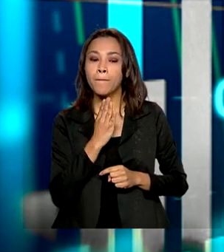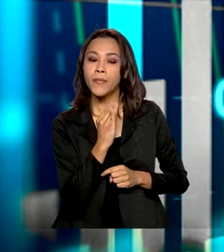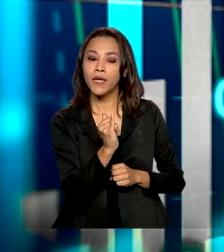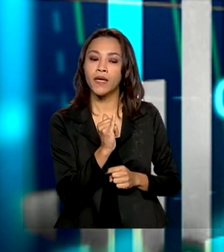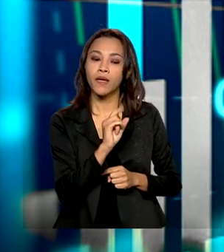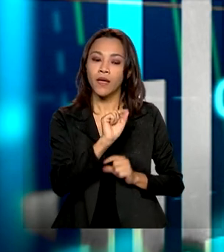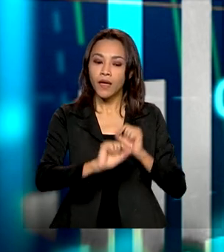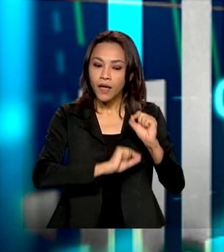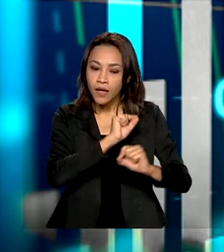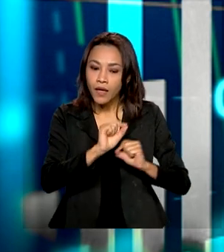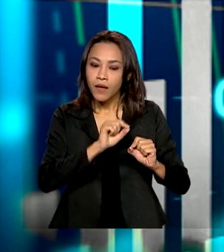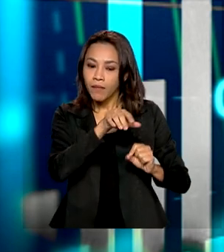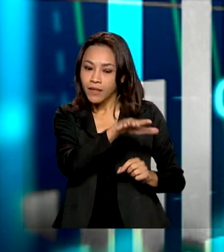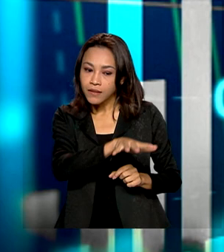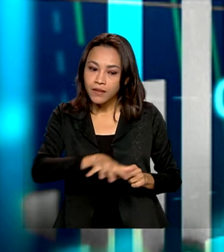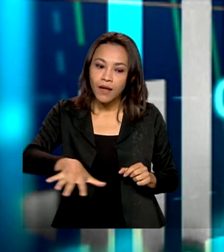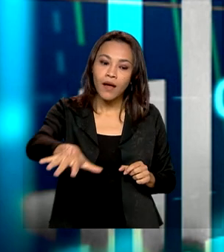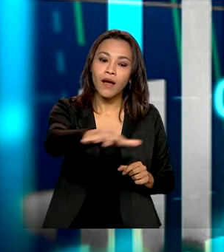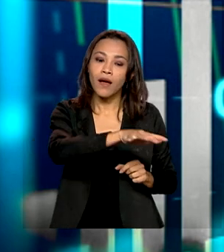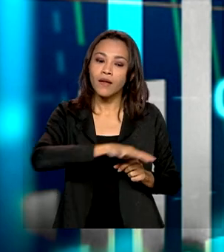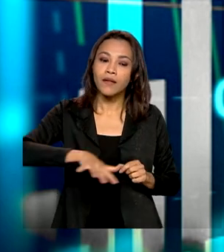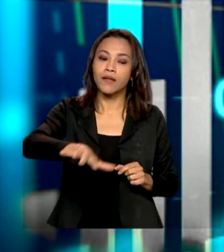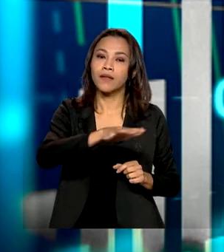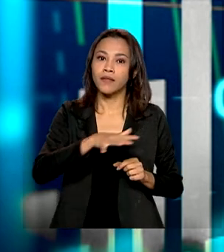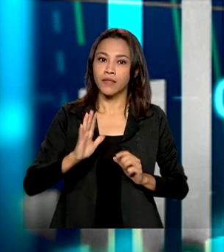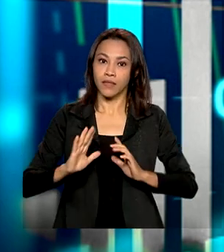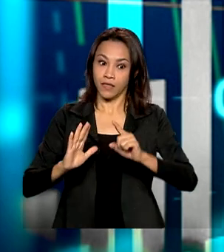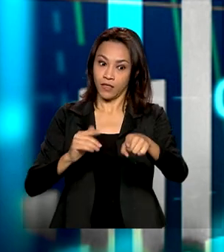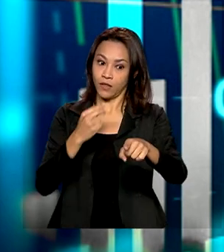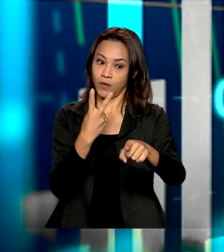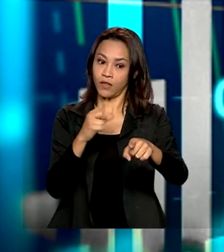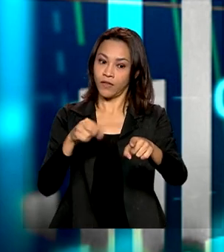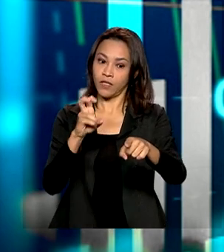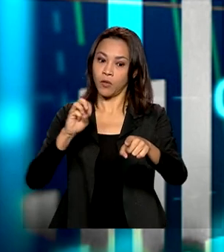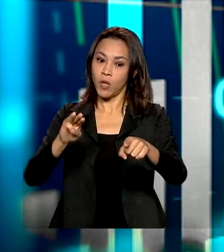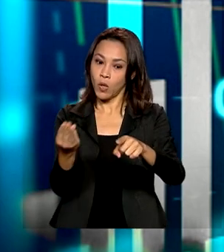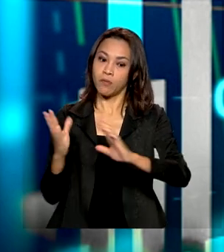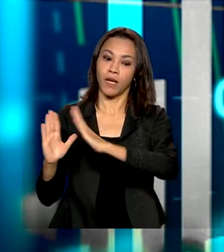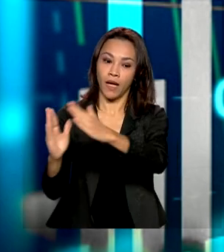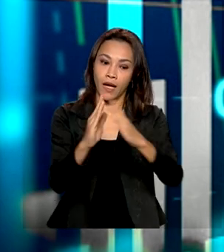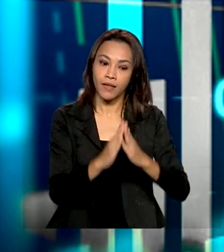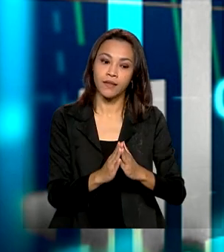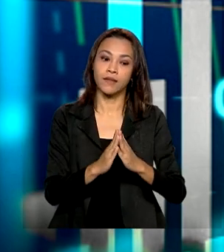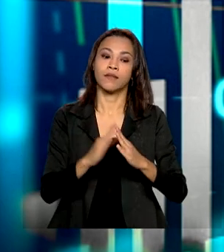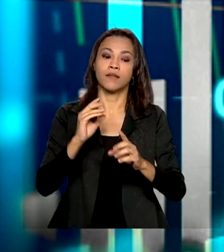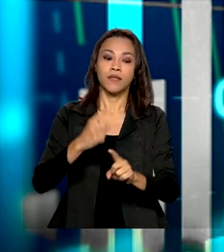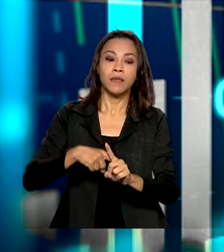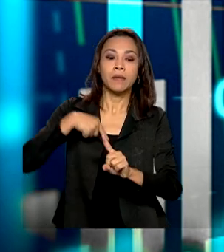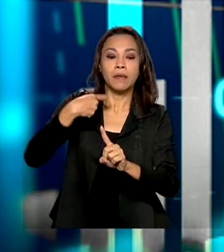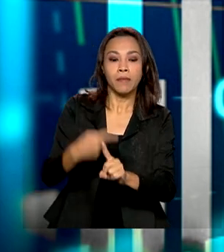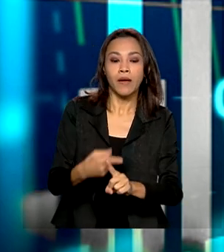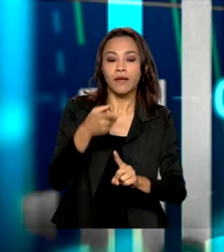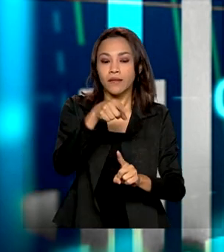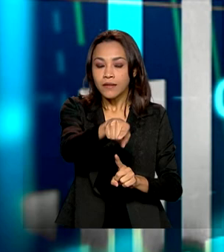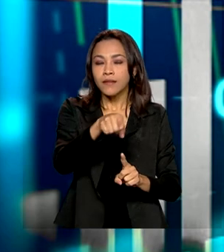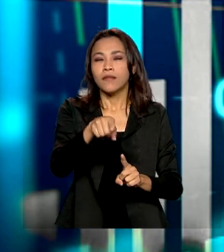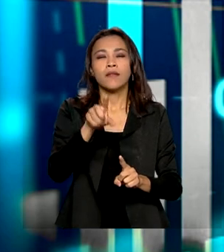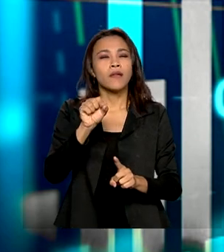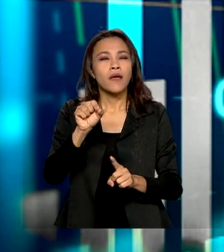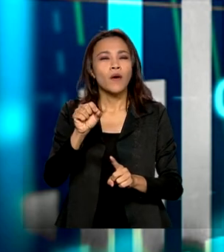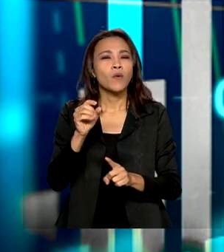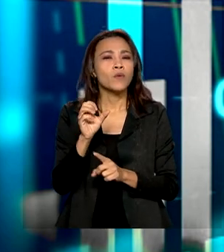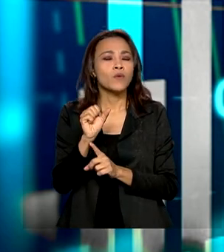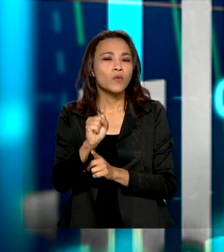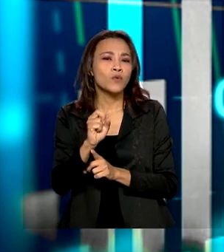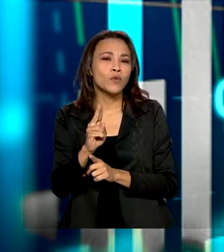saneamento contra como nós rimos 238 milhões para residências mais 34 milhões para reduzir prestações como espécie um